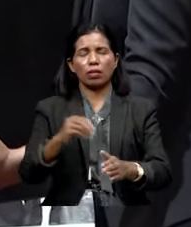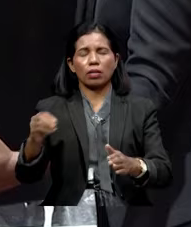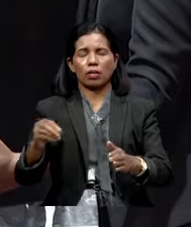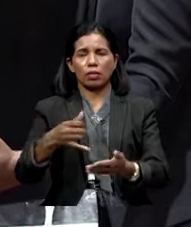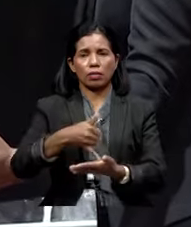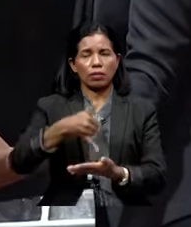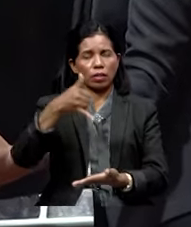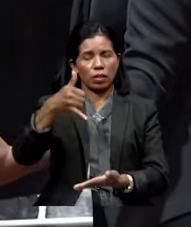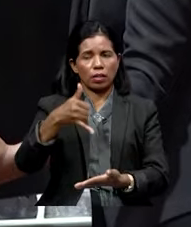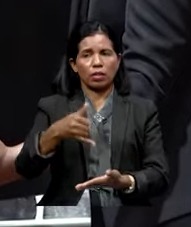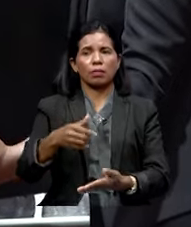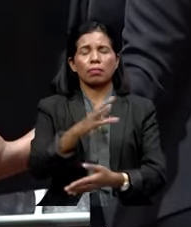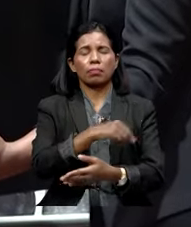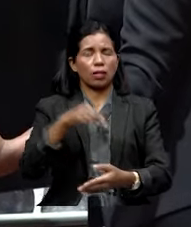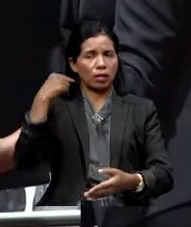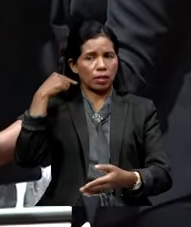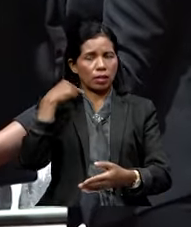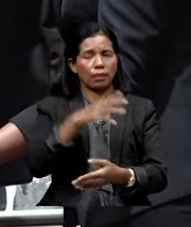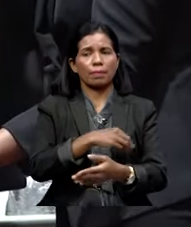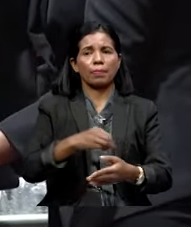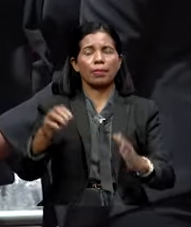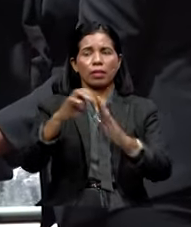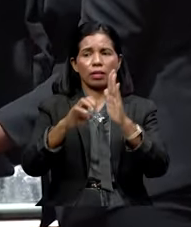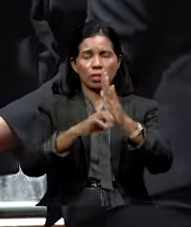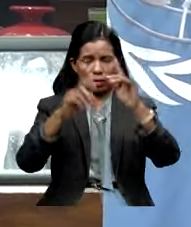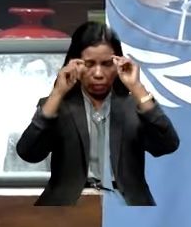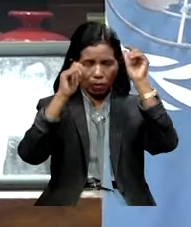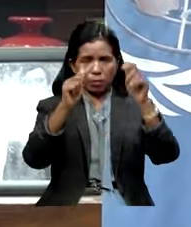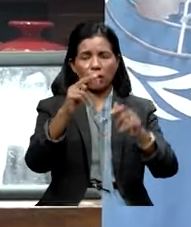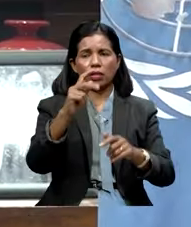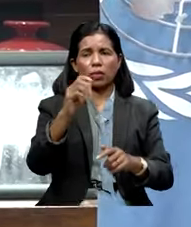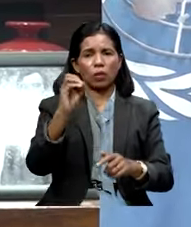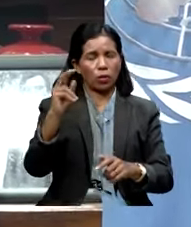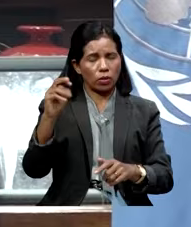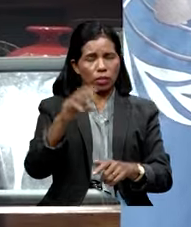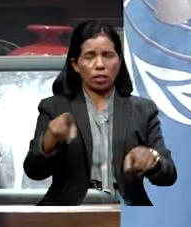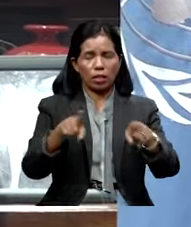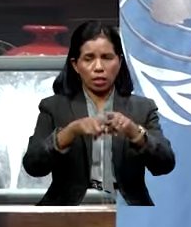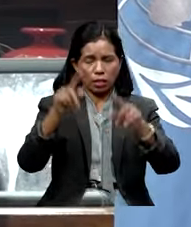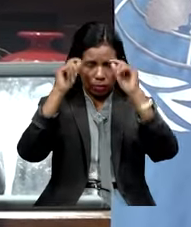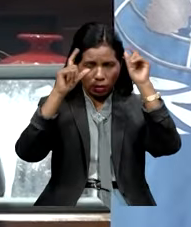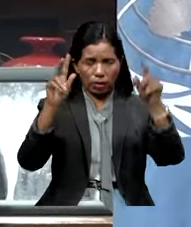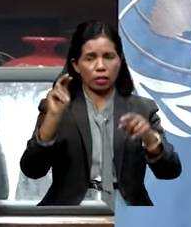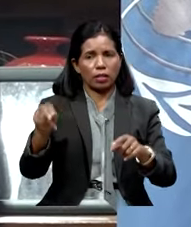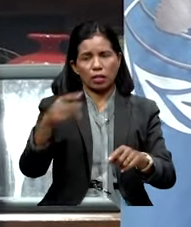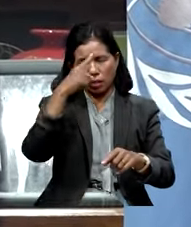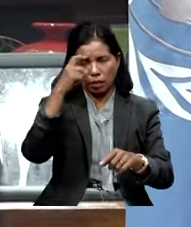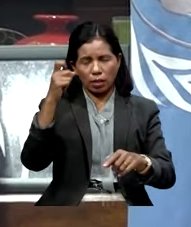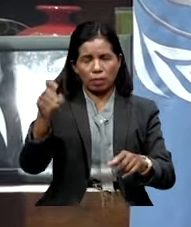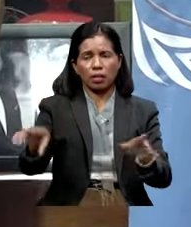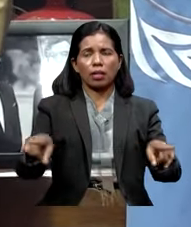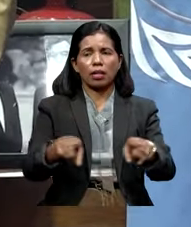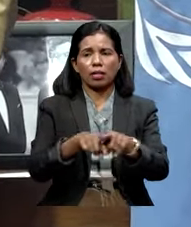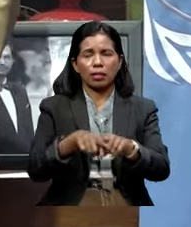de Timor-Leste Grande Colar. Condecoração Estado Timor-Leste para António Guterres, no dar reconhecimento Timor-Leste-Nian, também durante assume cargo